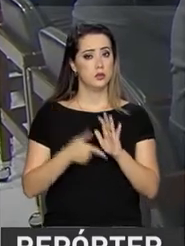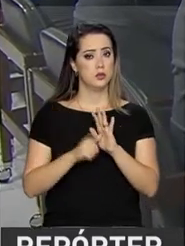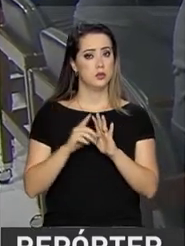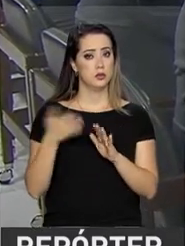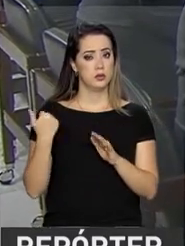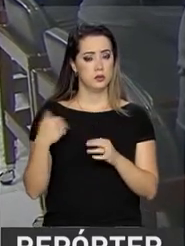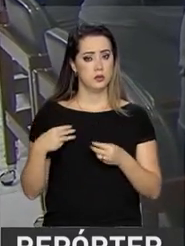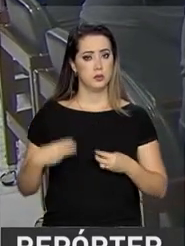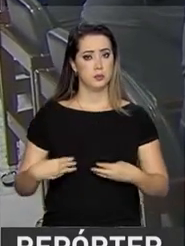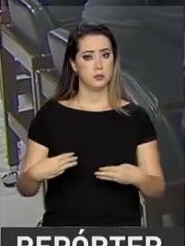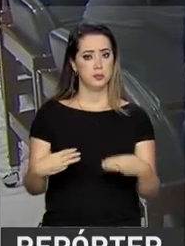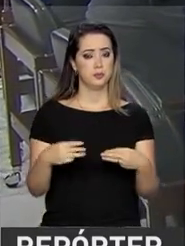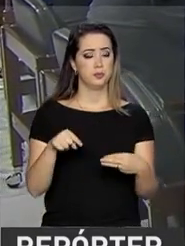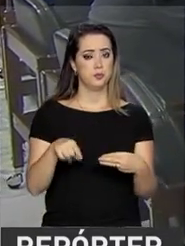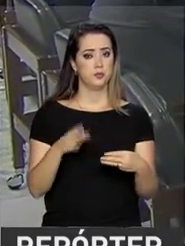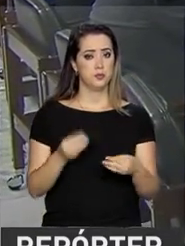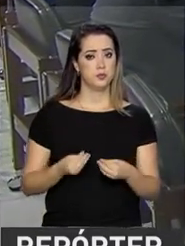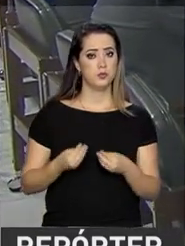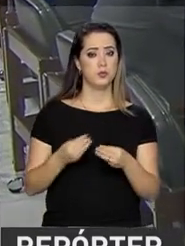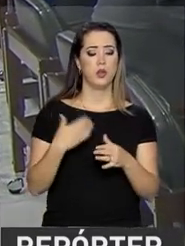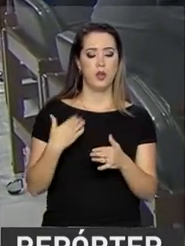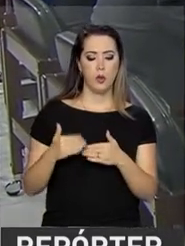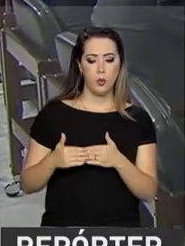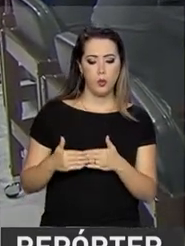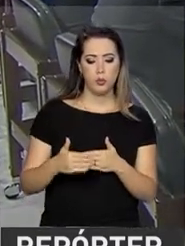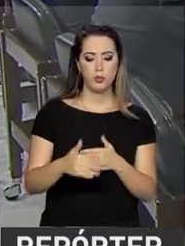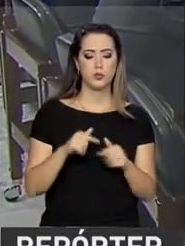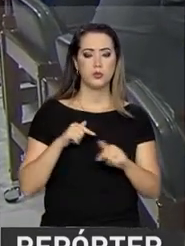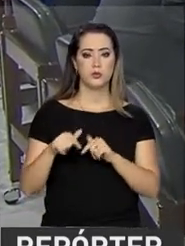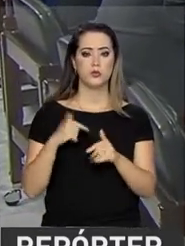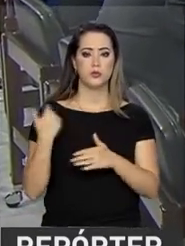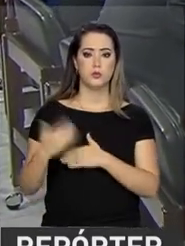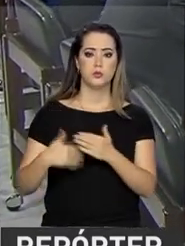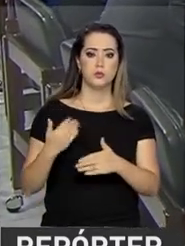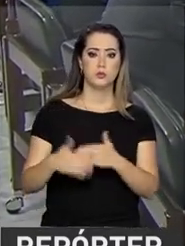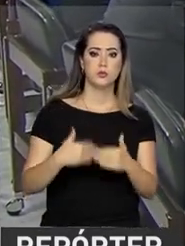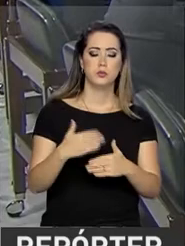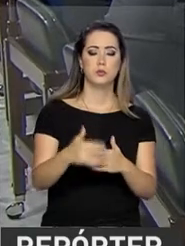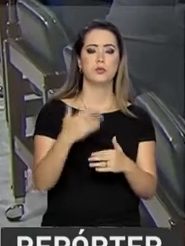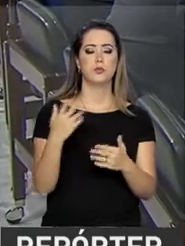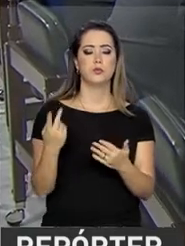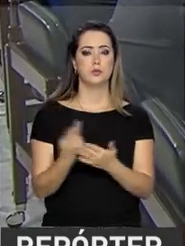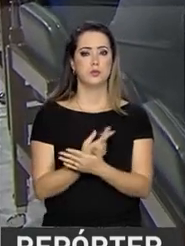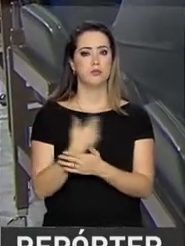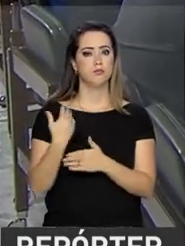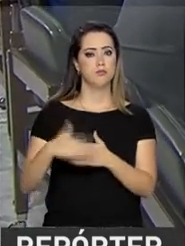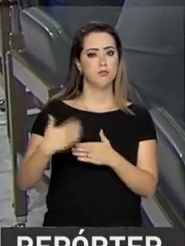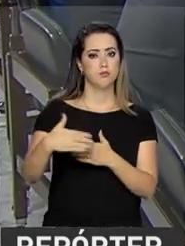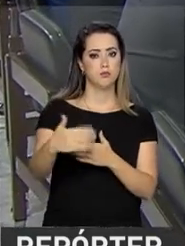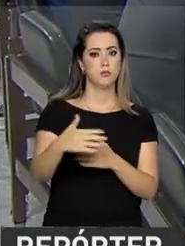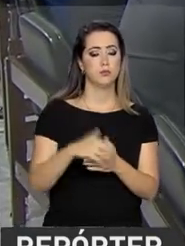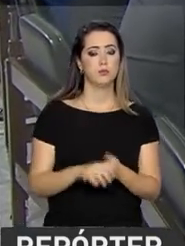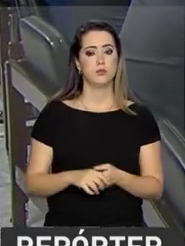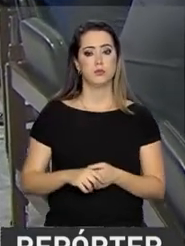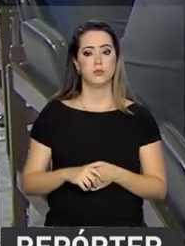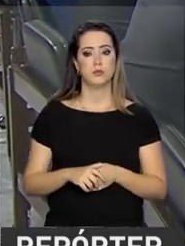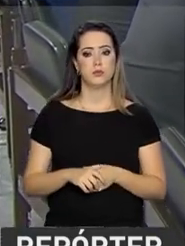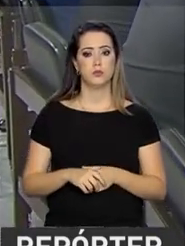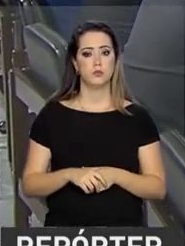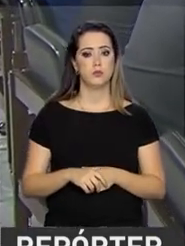ministério o senhor joão é dar continuidade ao trabalho que vem sendo desenvolvido e eu quero